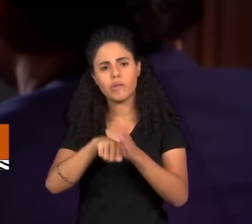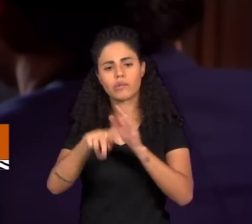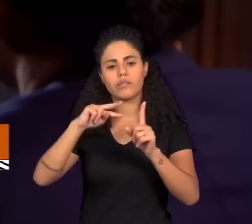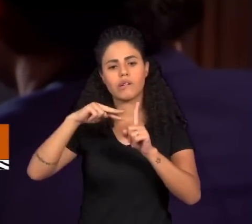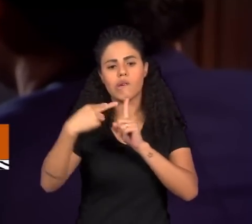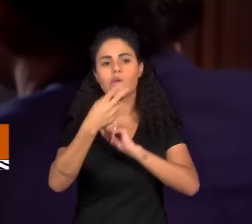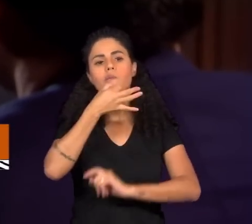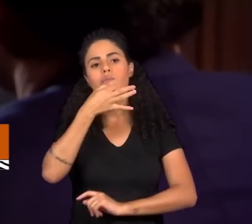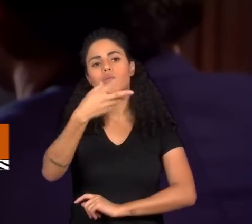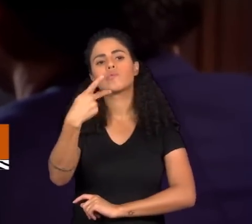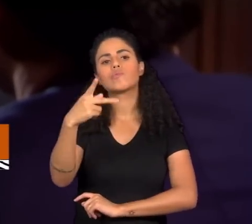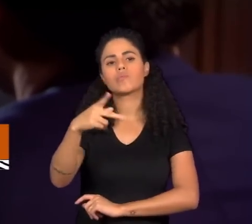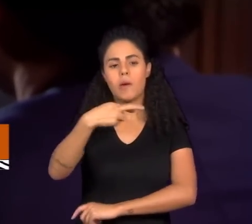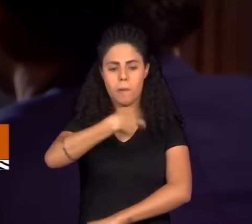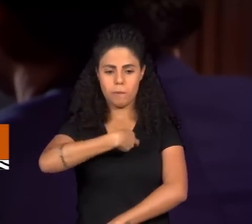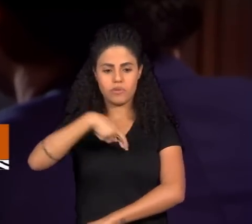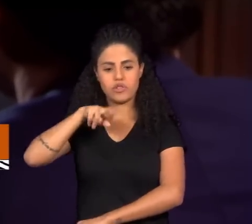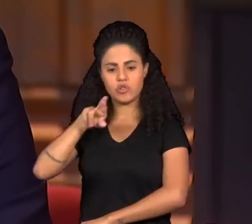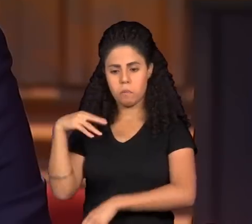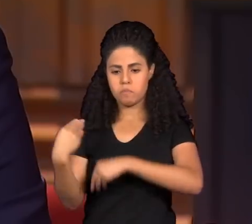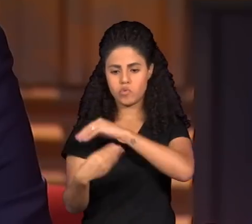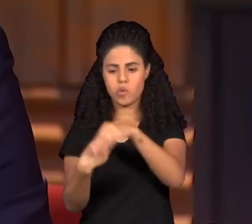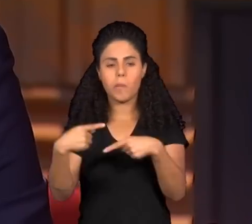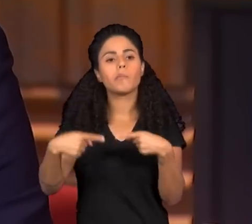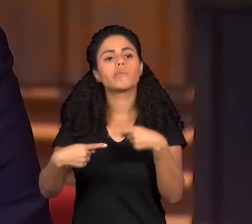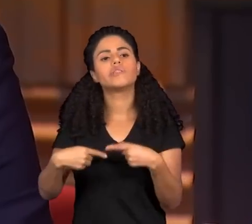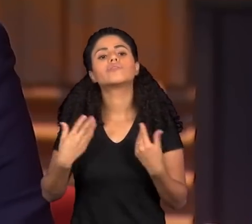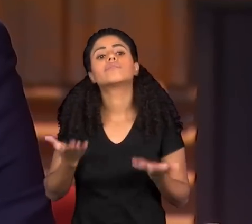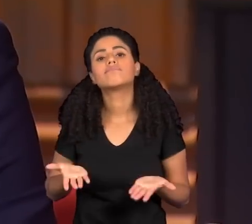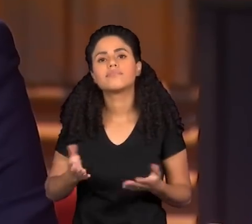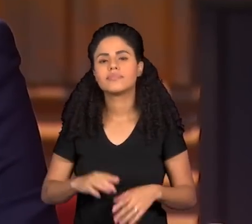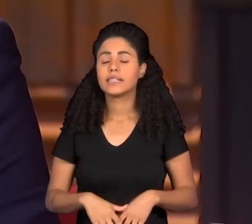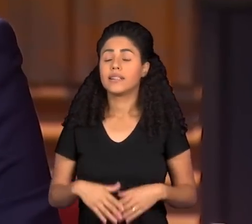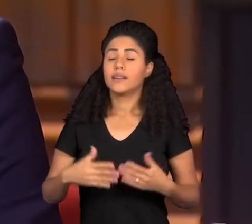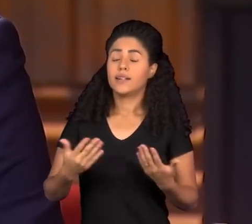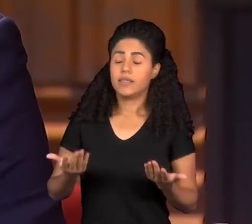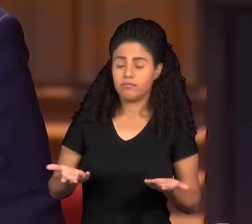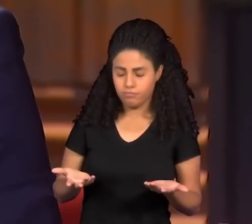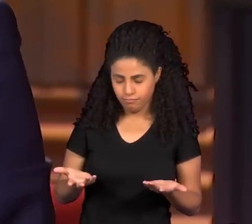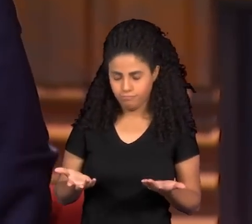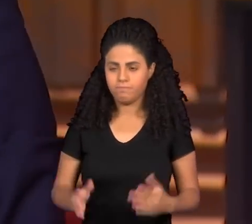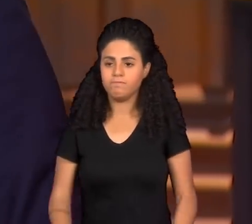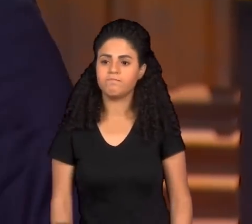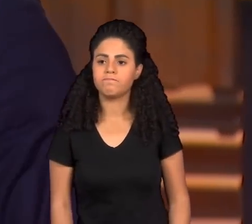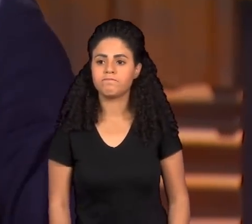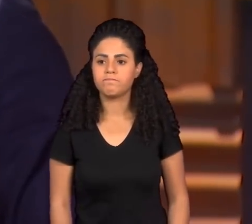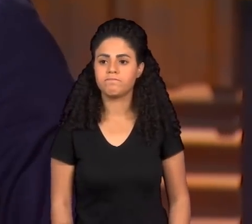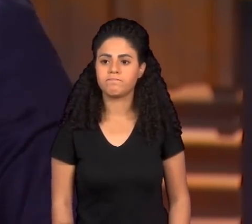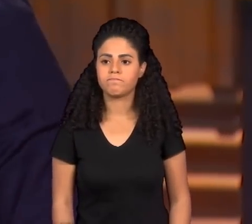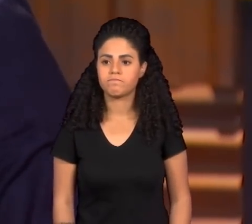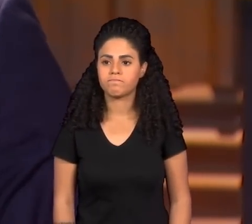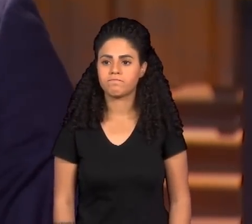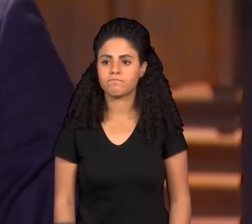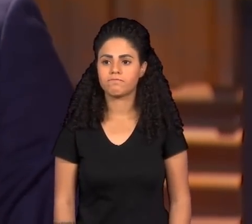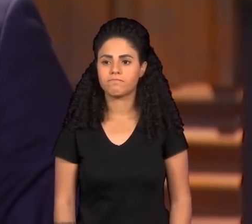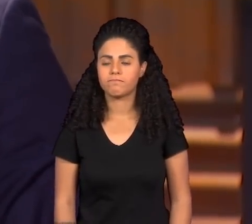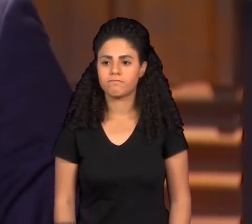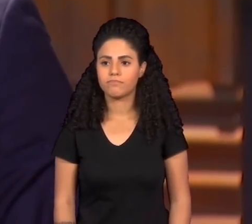sobre misturar religião com política? Vamos lá. Veja,